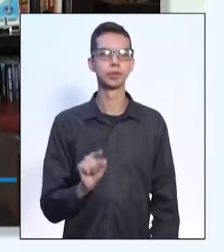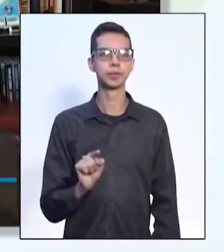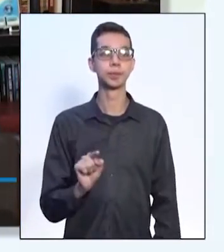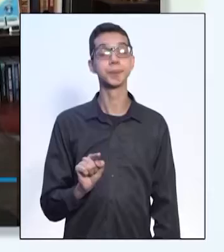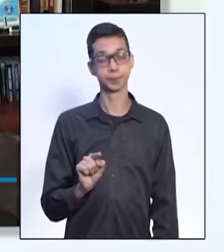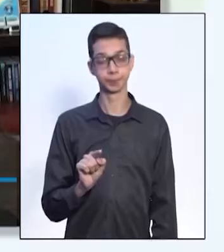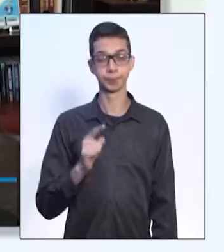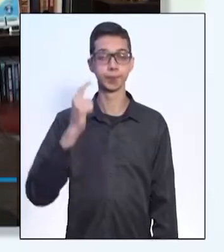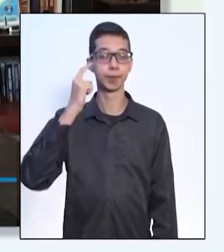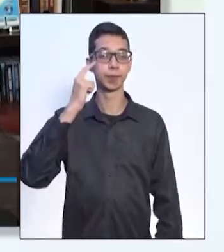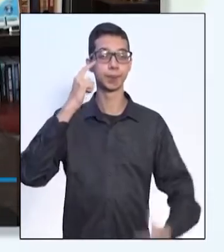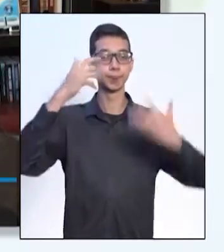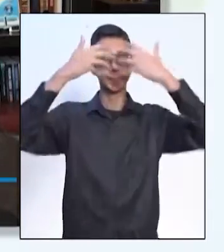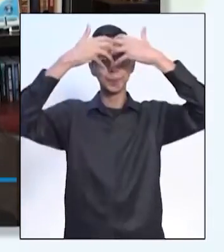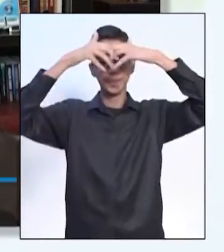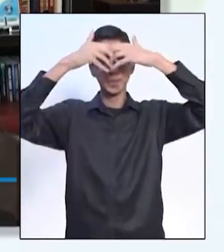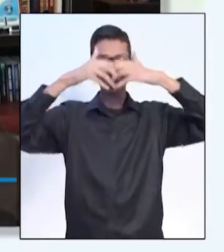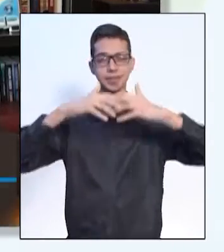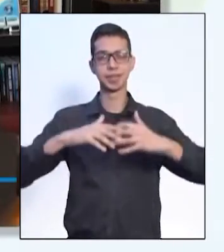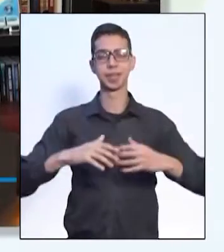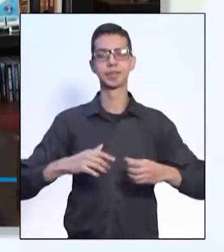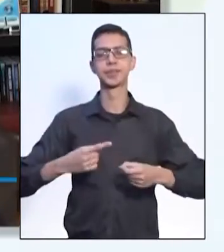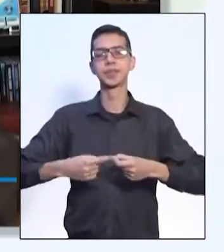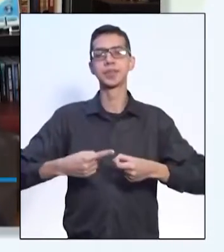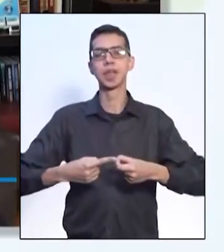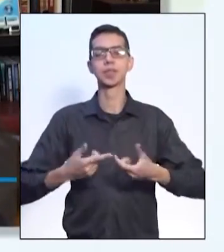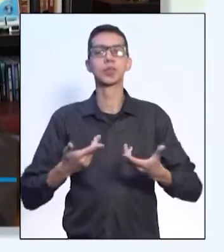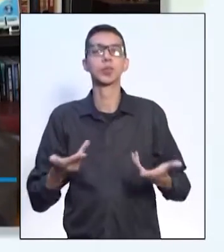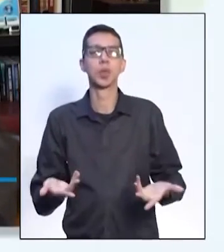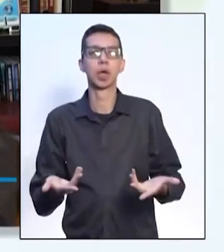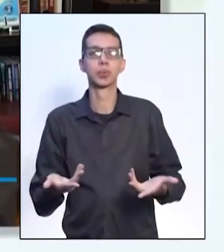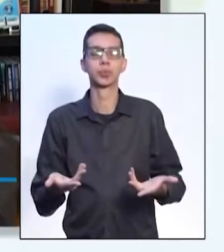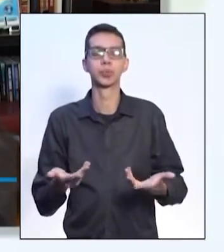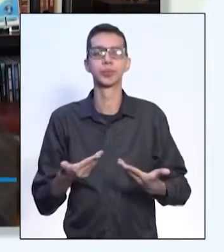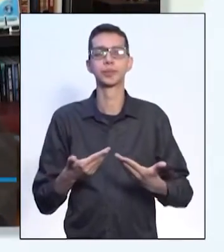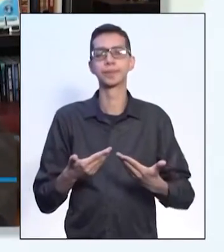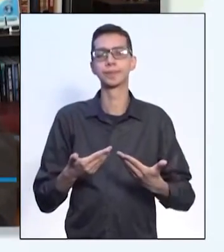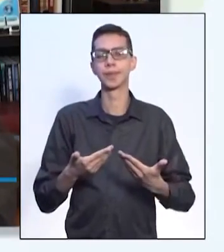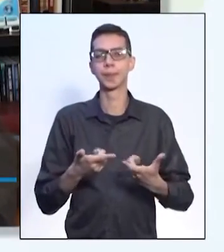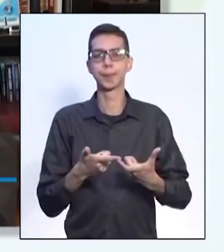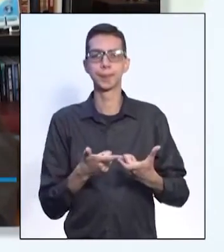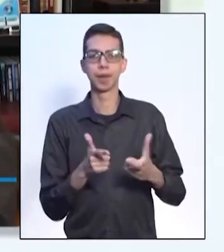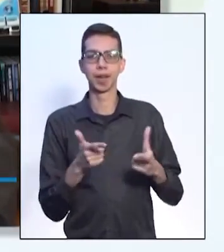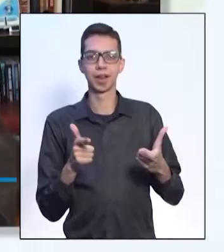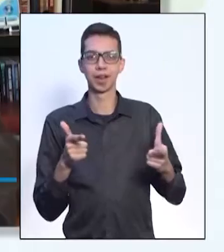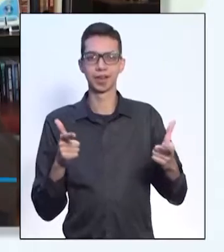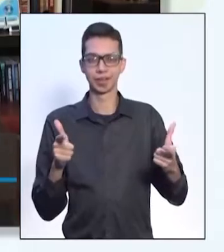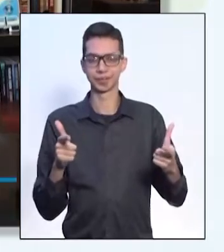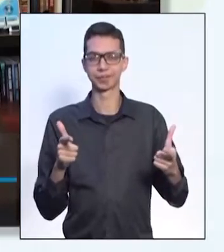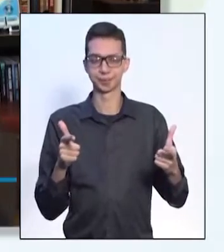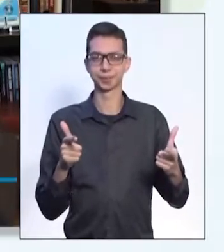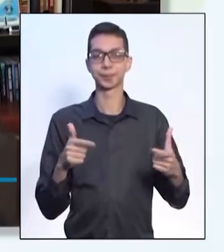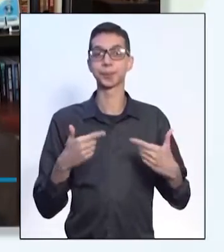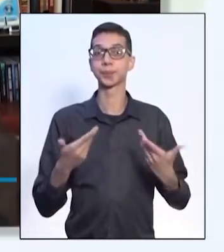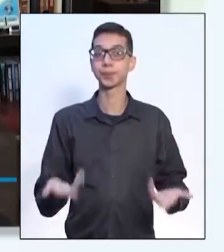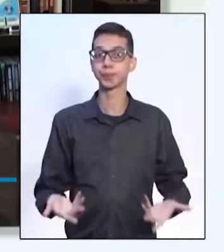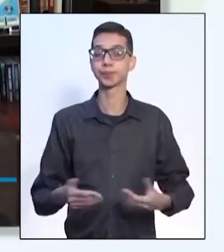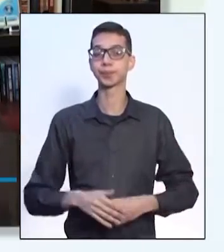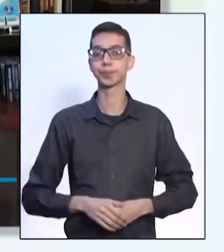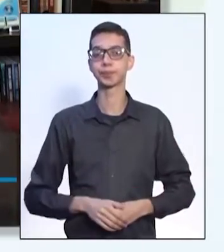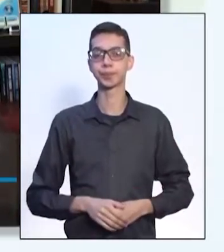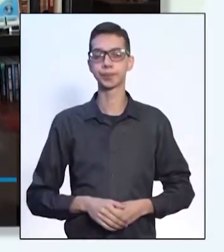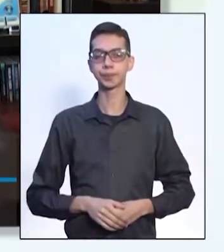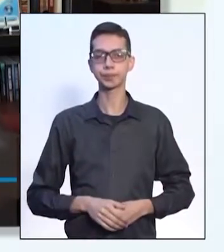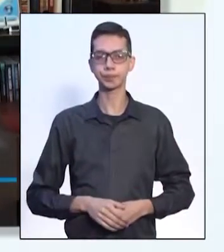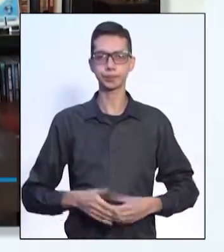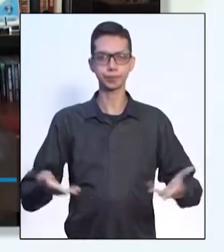na cidade que queremos ajudar a construir. Para isso, primeiro nós vamos hackear nossa janela e criar um projeto